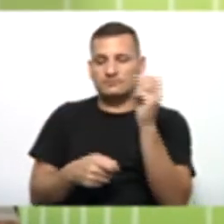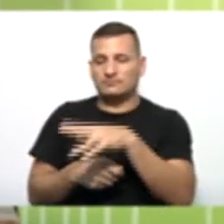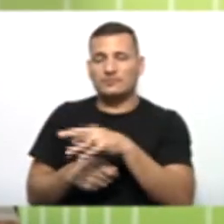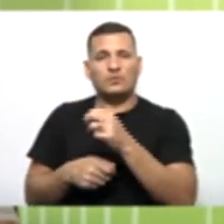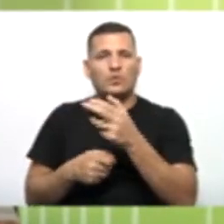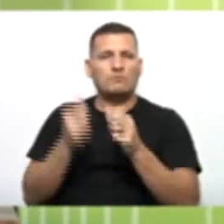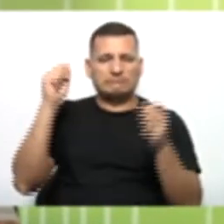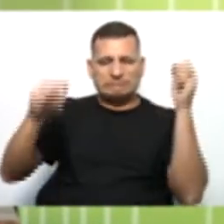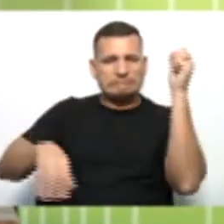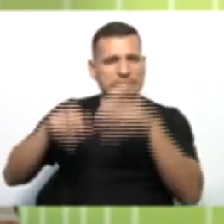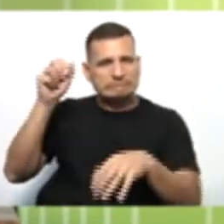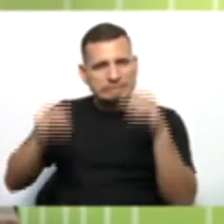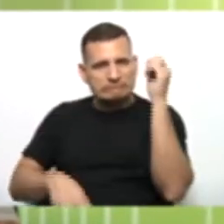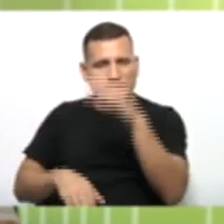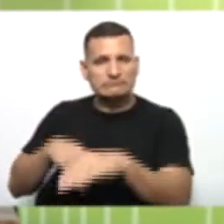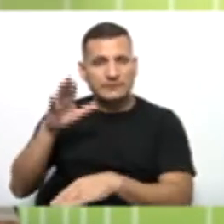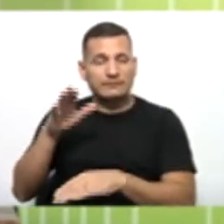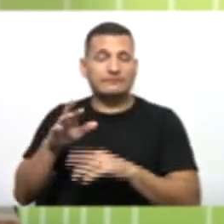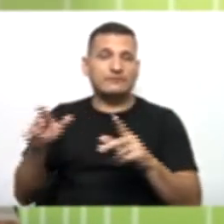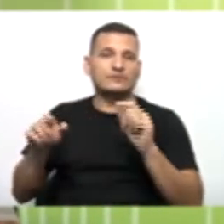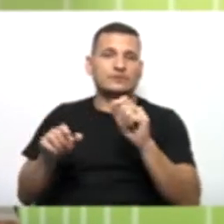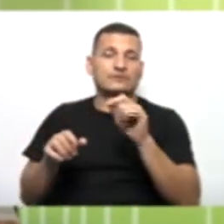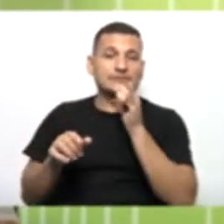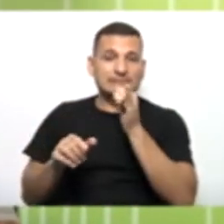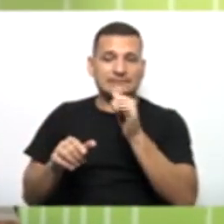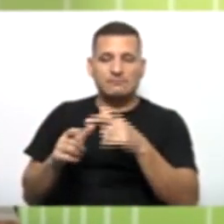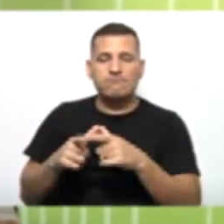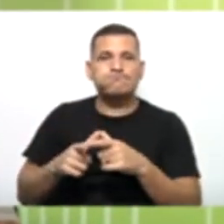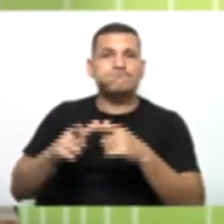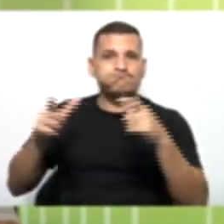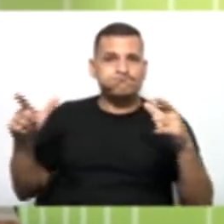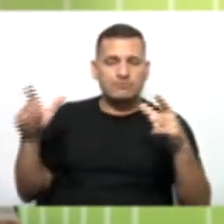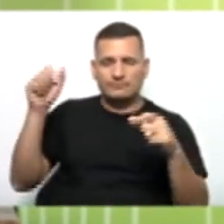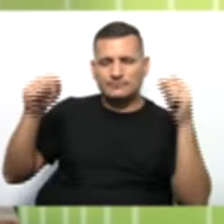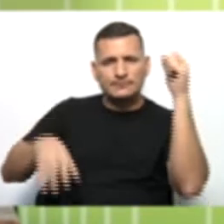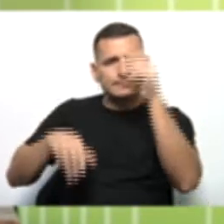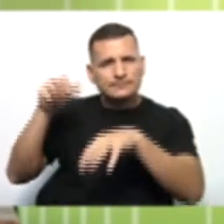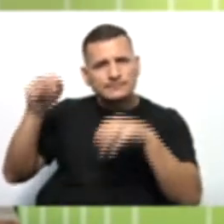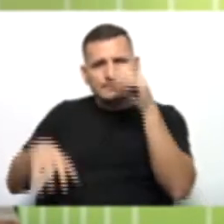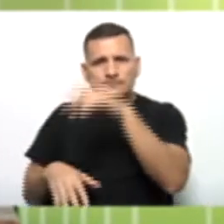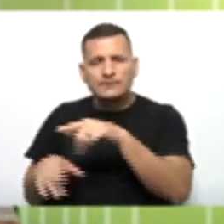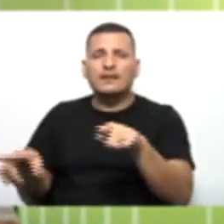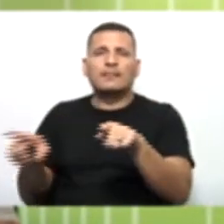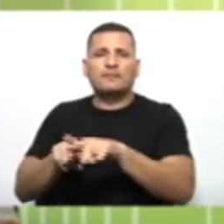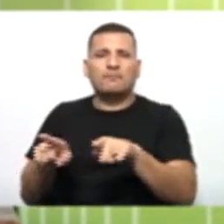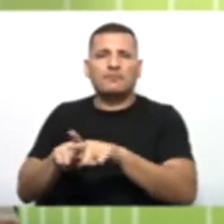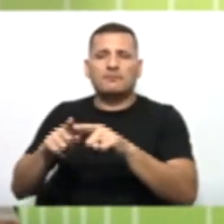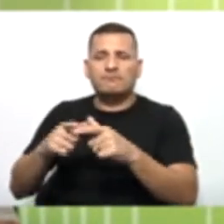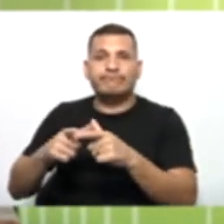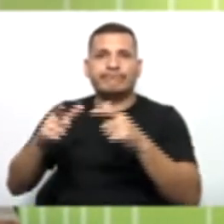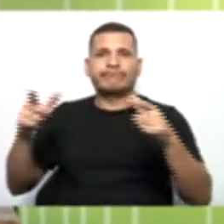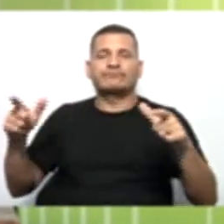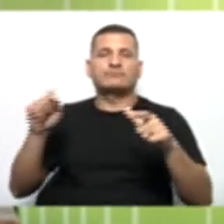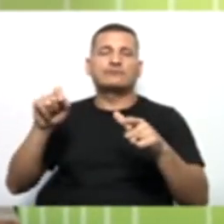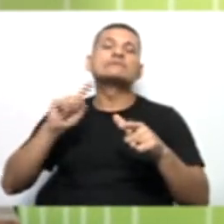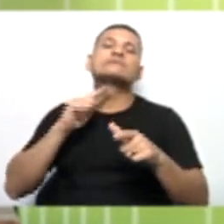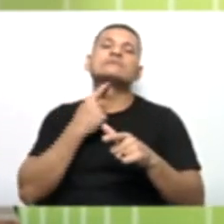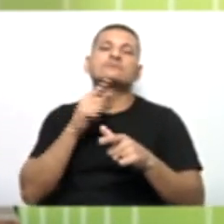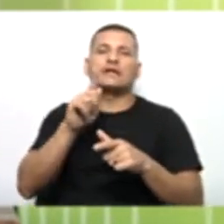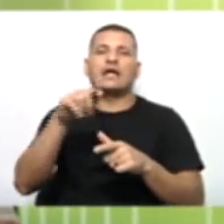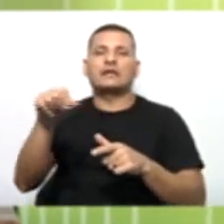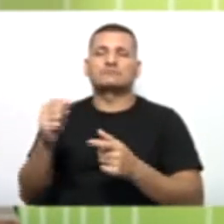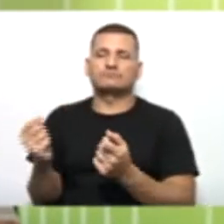é a quantidade de resíduo. Quando eu aumento a quantidade de resíduo, eu aumento a possibilidade de poluição.